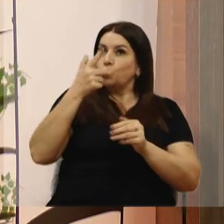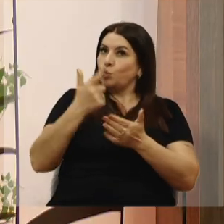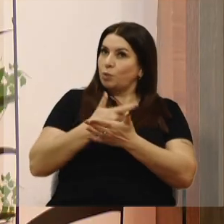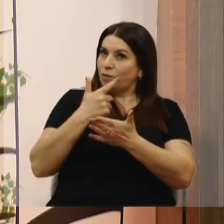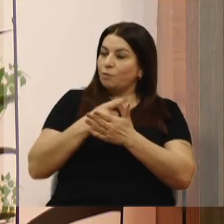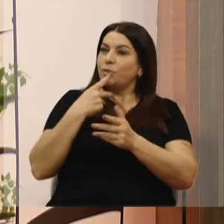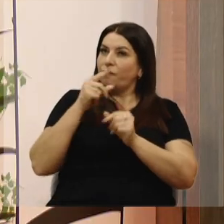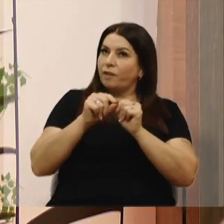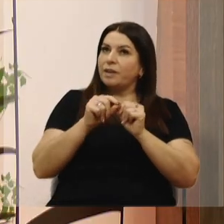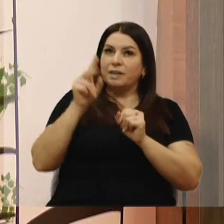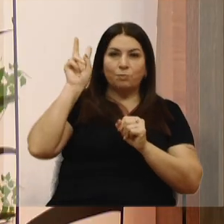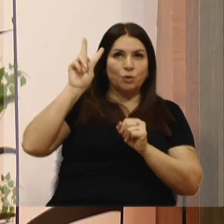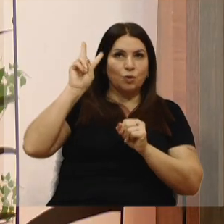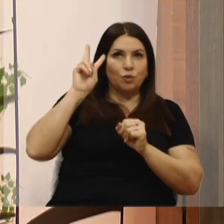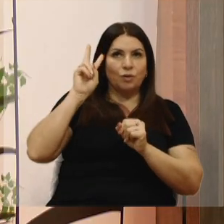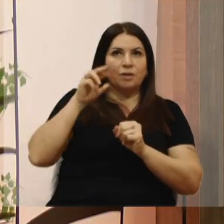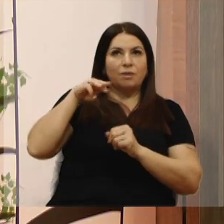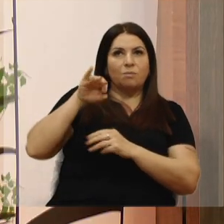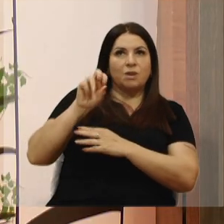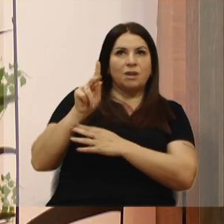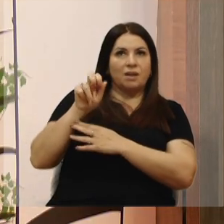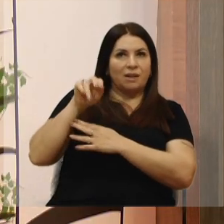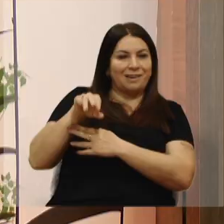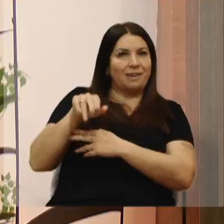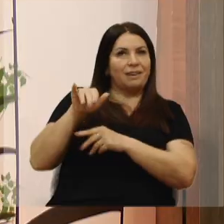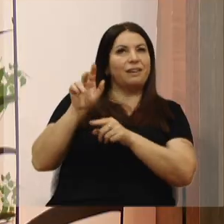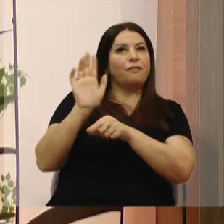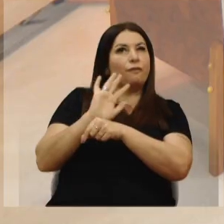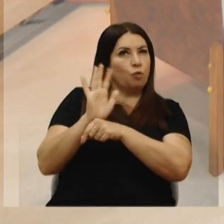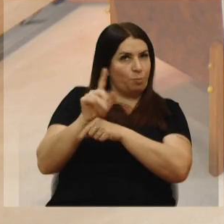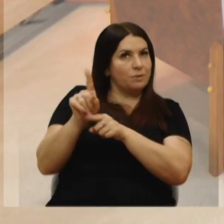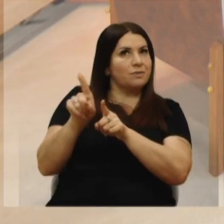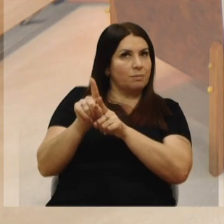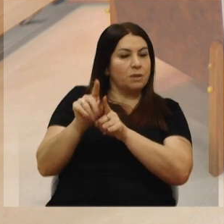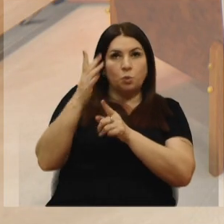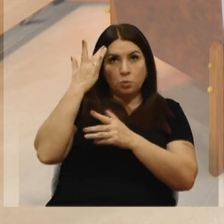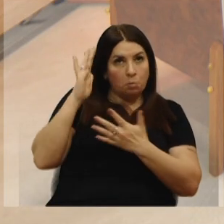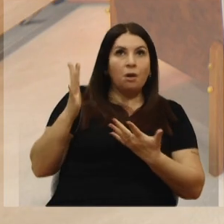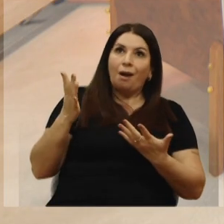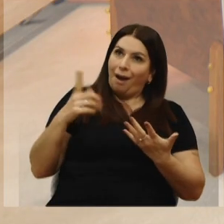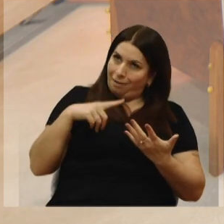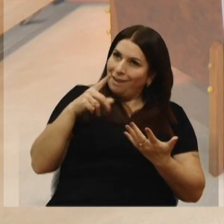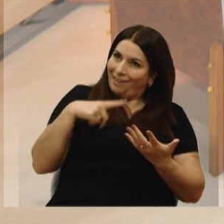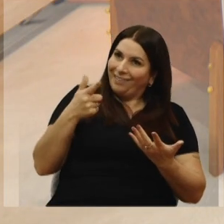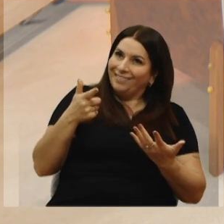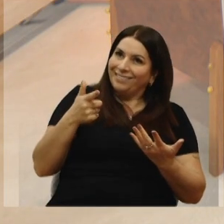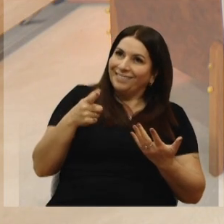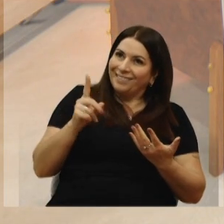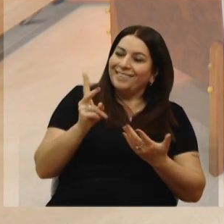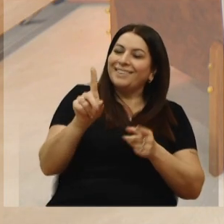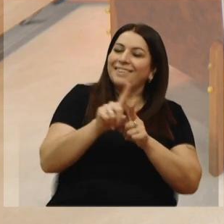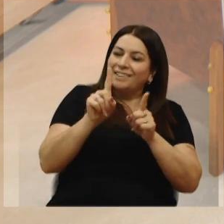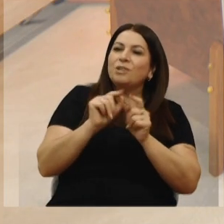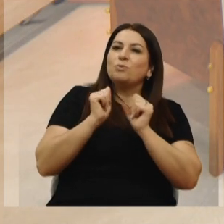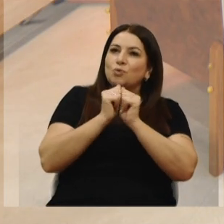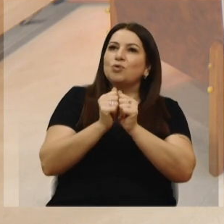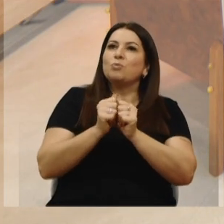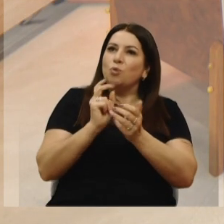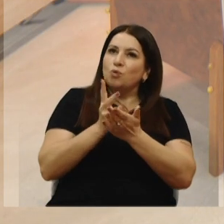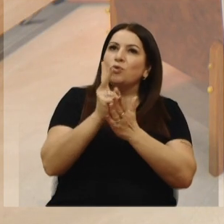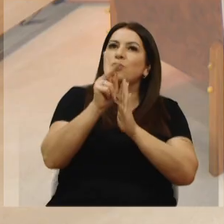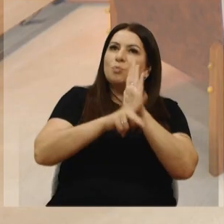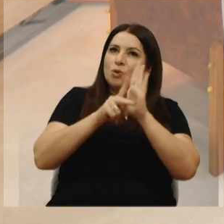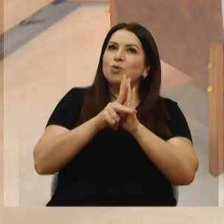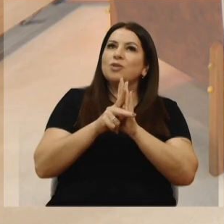produzir um segundo livro que vai falar sobre a história da Michelin Filmes exatamente. Eu não sabia, mas tem mesmo. Então, tem mesmo, sim. Então,